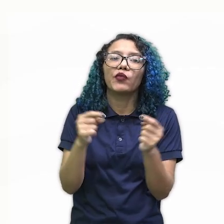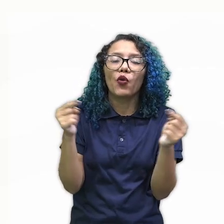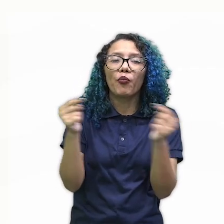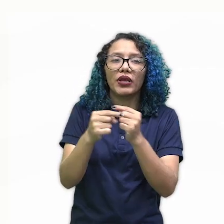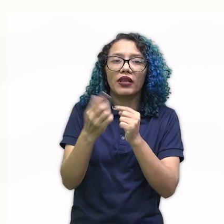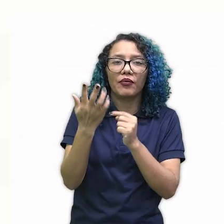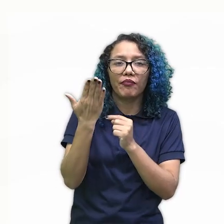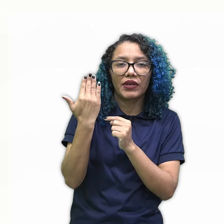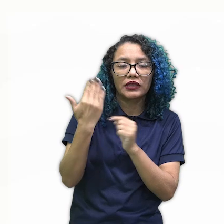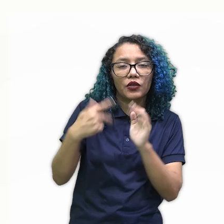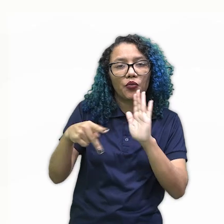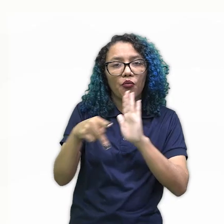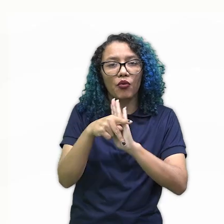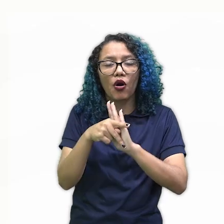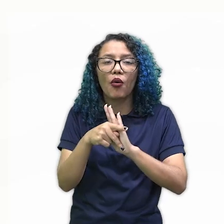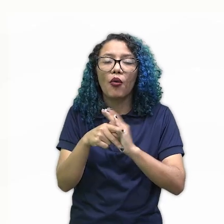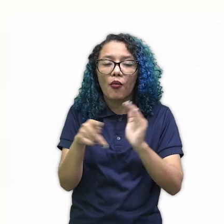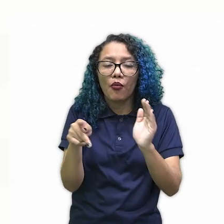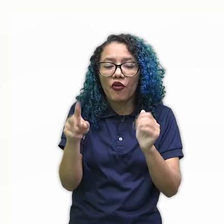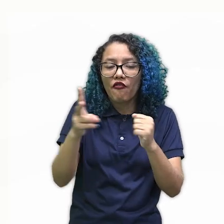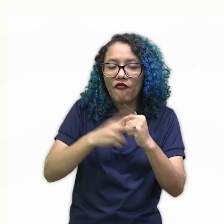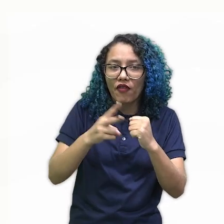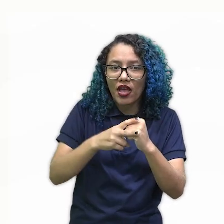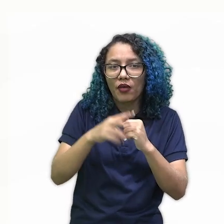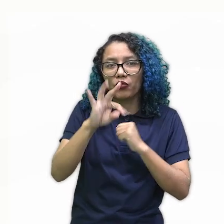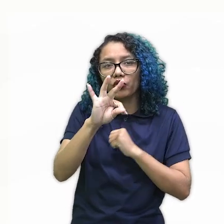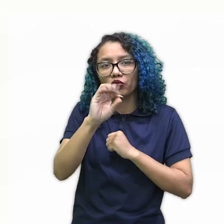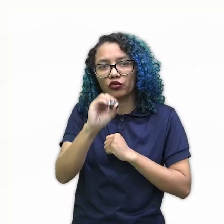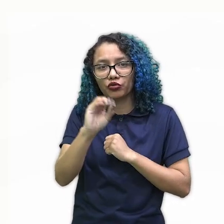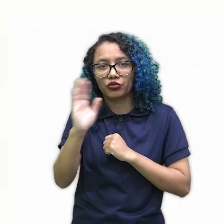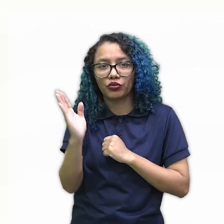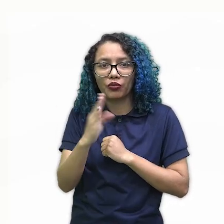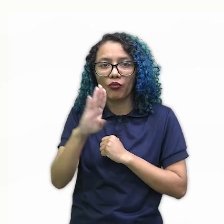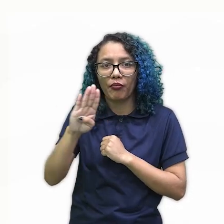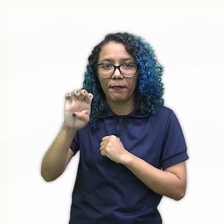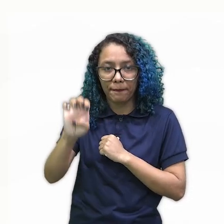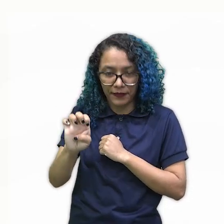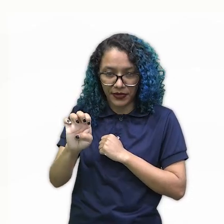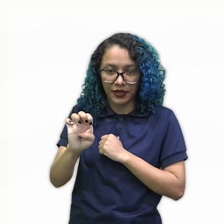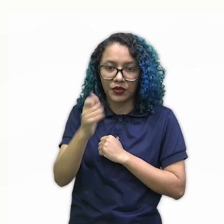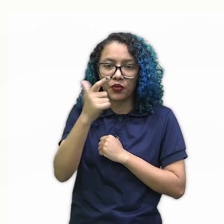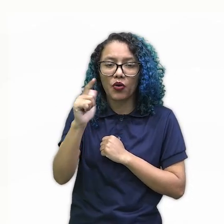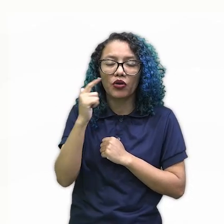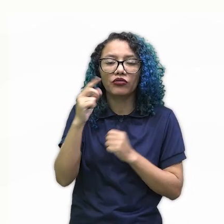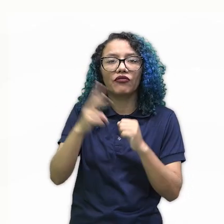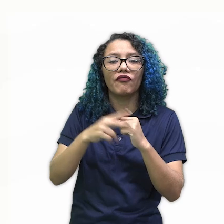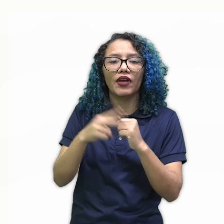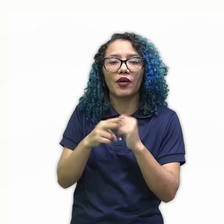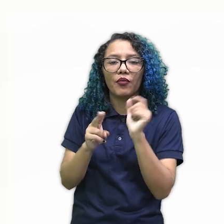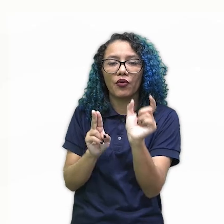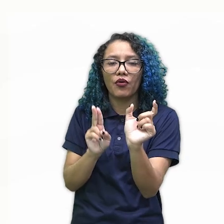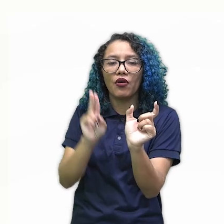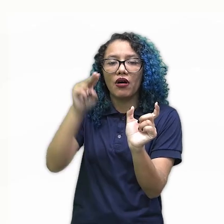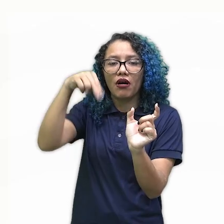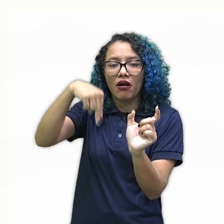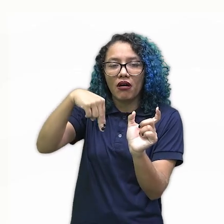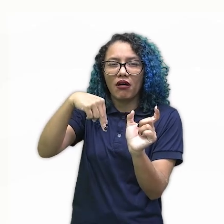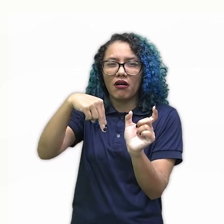É o verbo to be no passado, e esse verbo aqui, unfold, ele está acrescido